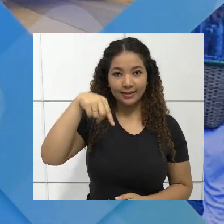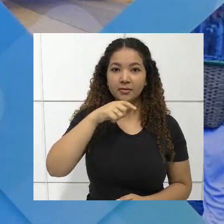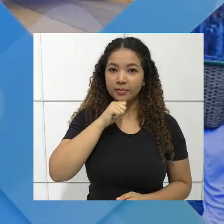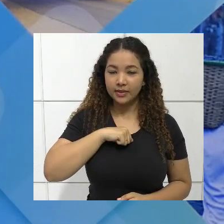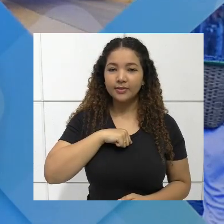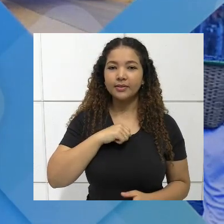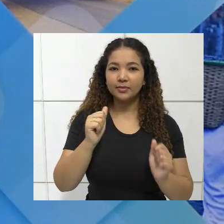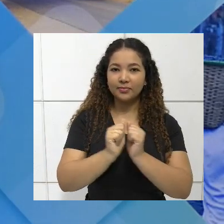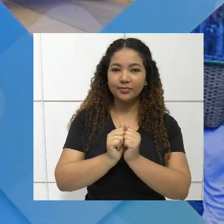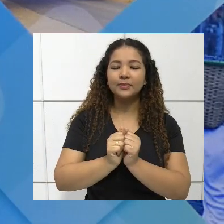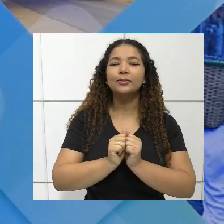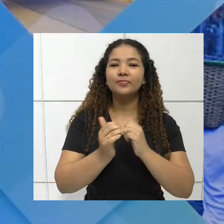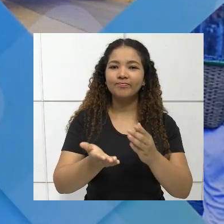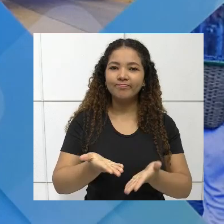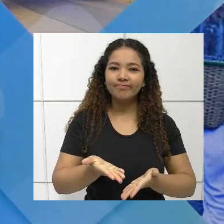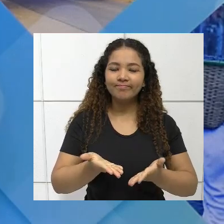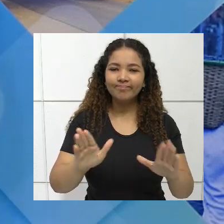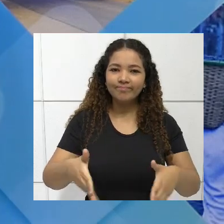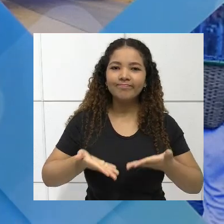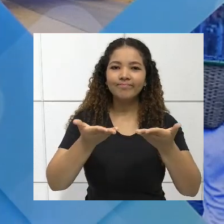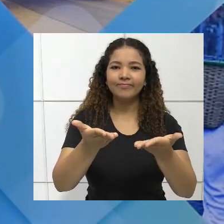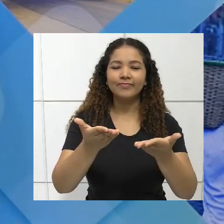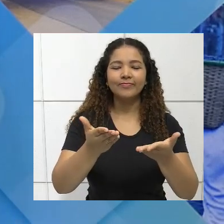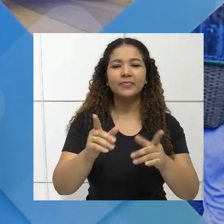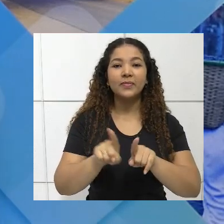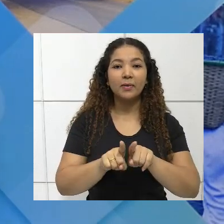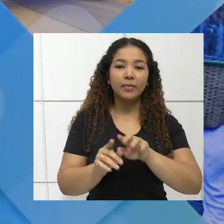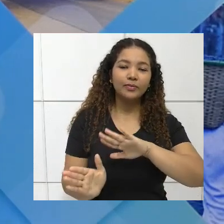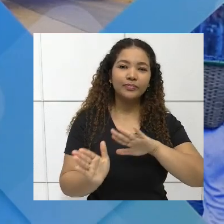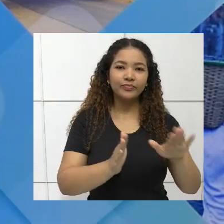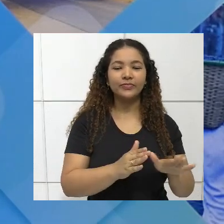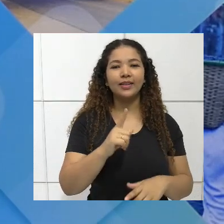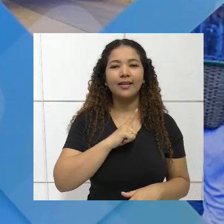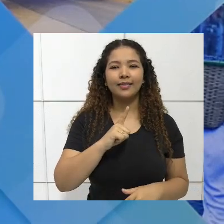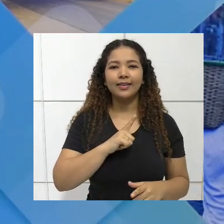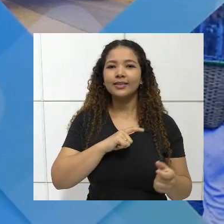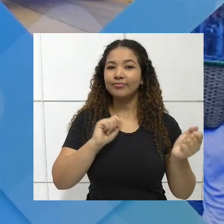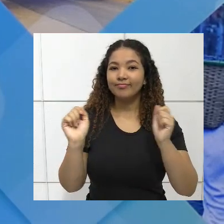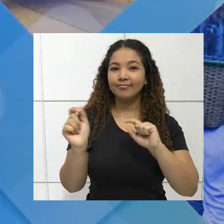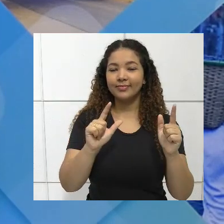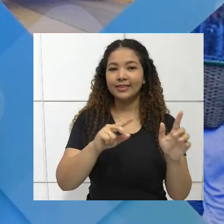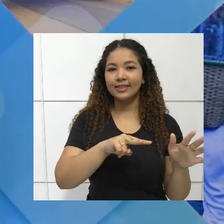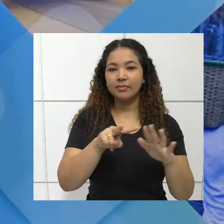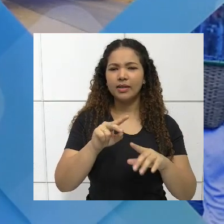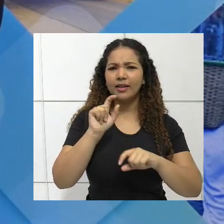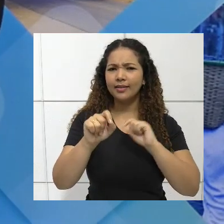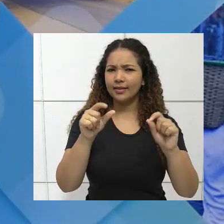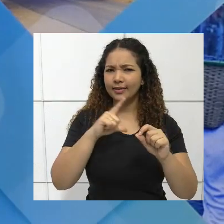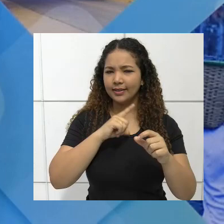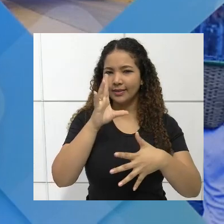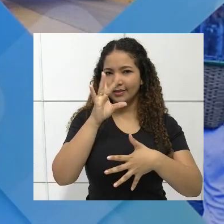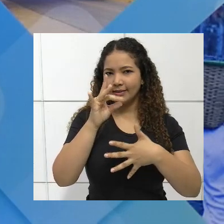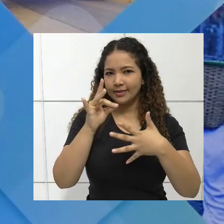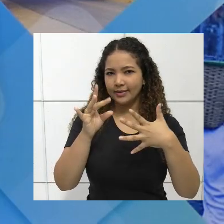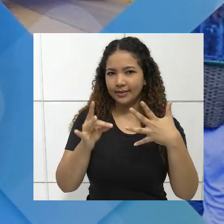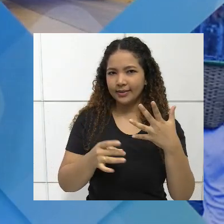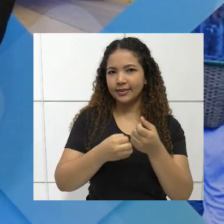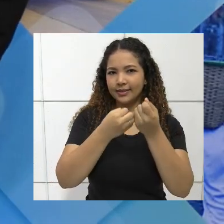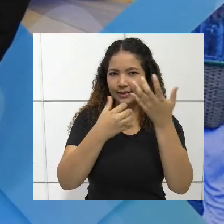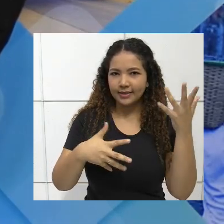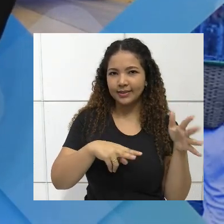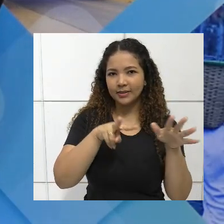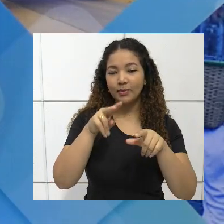aqui em Abaetetuba. E aqui nós temos agora Leonildo Candoriano, os destaques da semana. Quem traz os destaques hoje é ele,